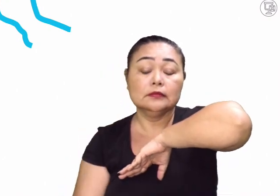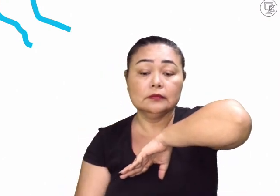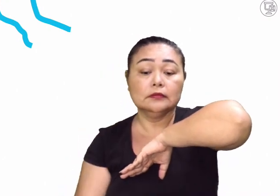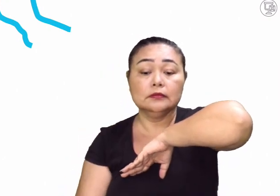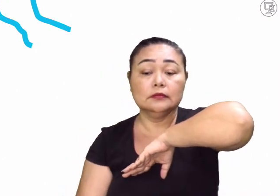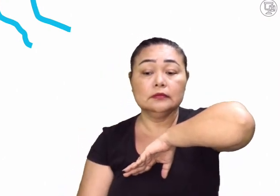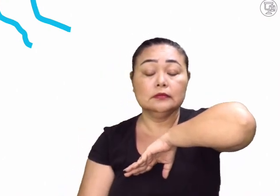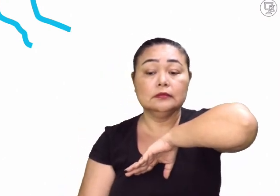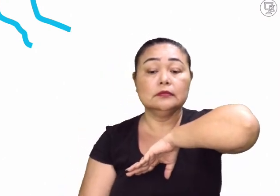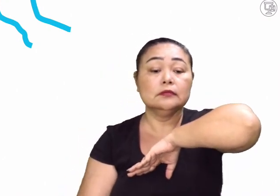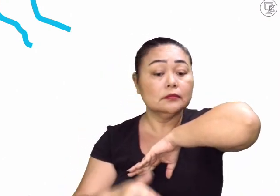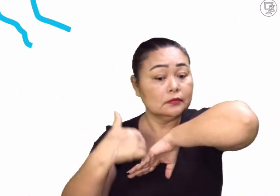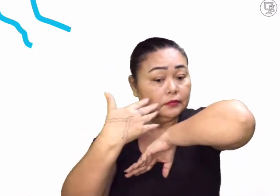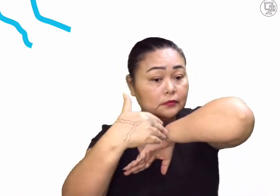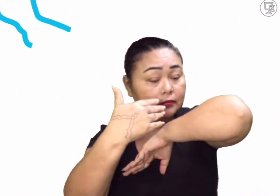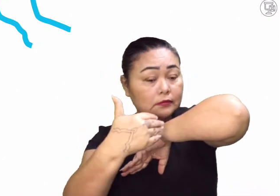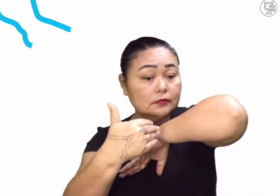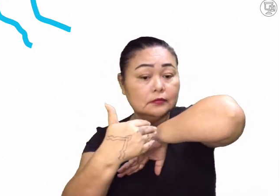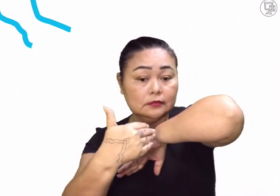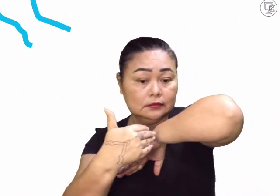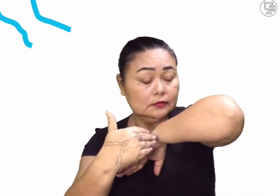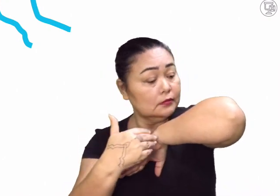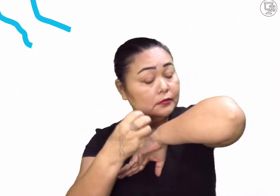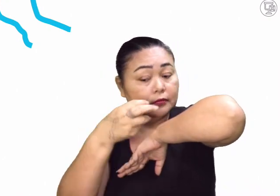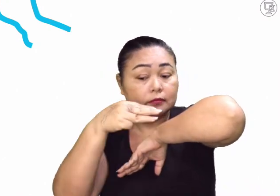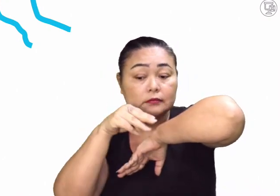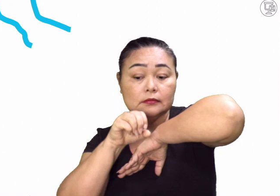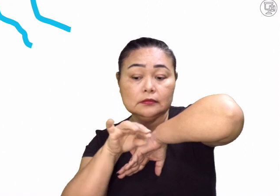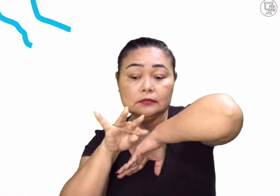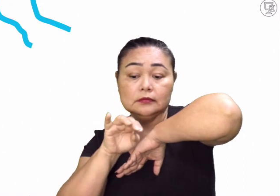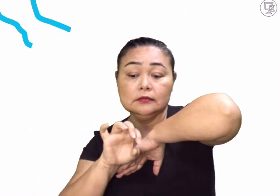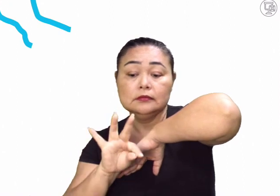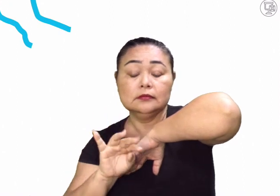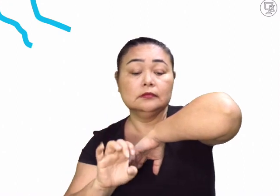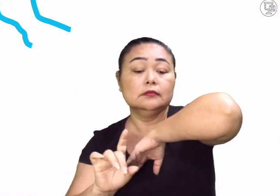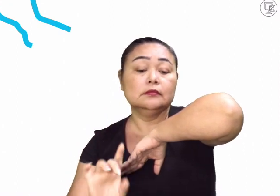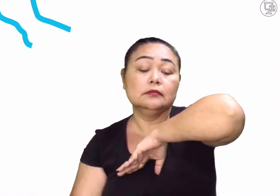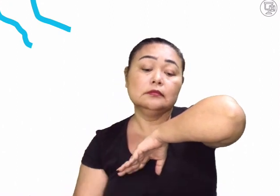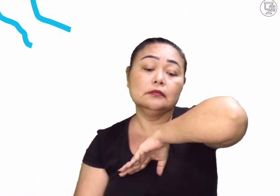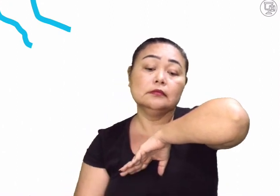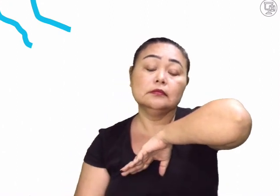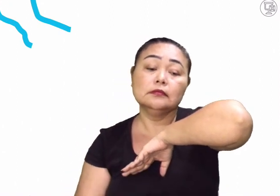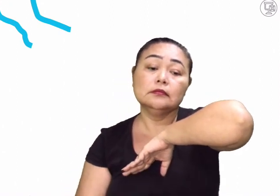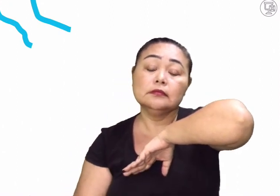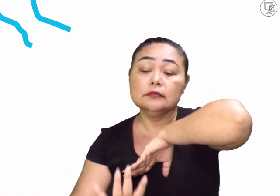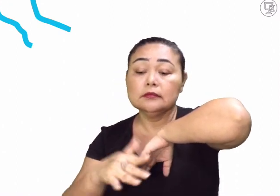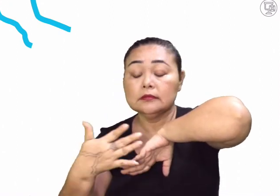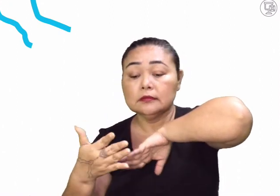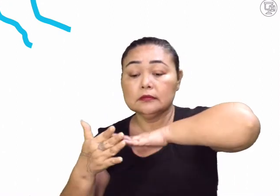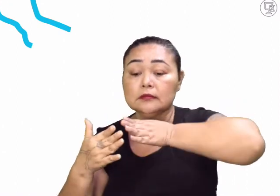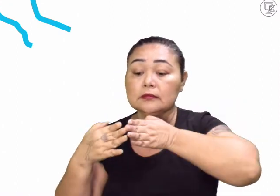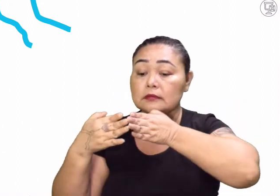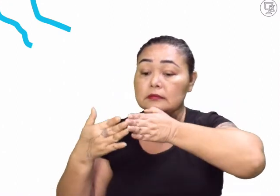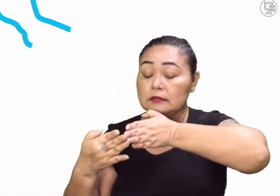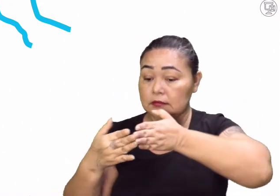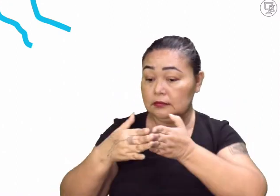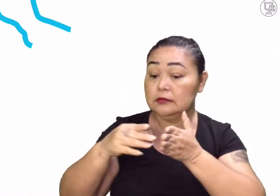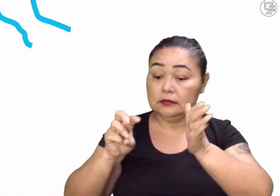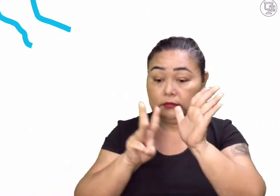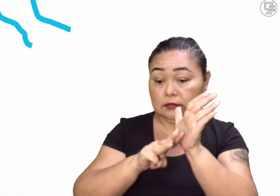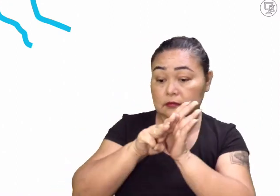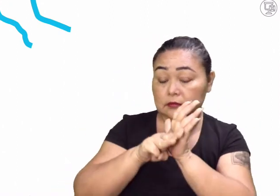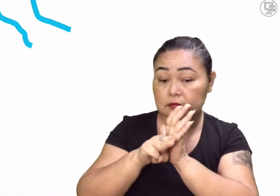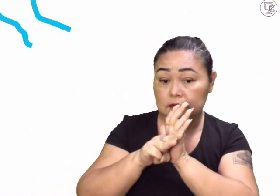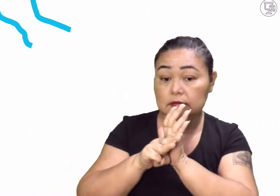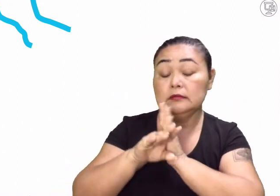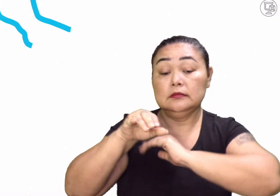diz, vamos subir o rio, você está a montante. É por isso que, às vezes, no deslocamento das embarcações aqui no Madeira, quando ele